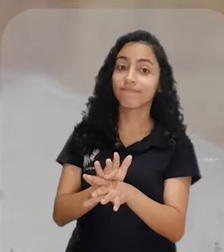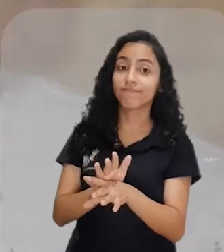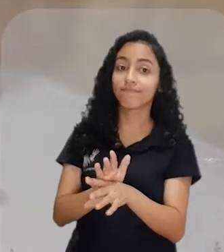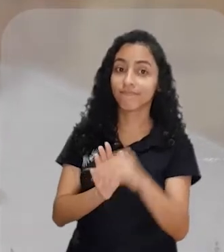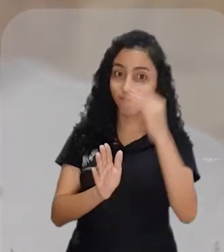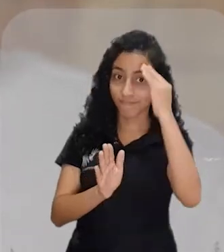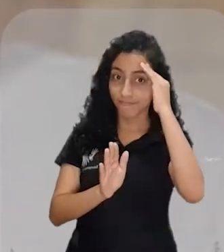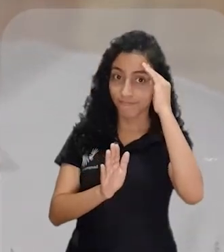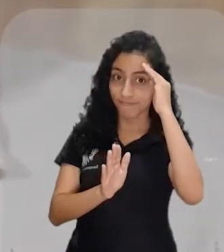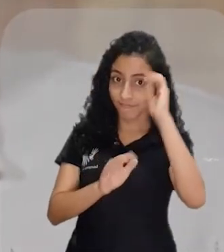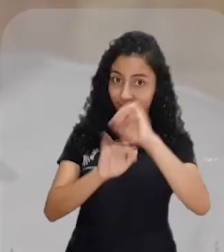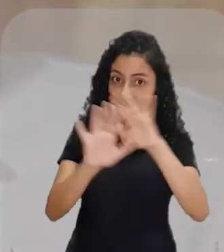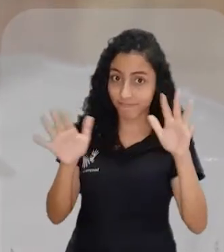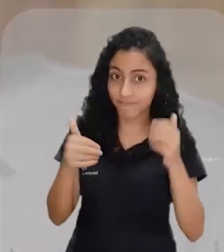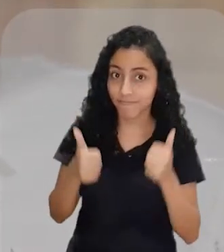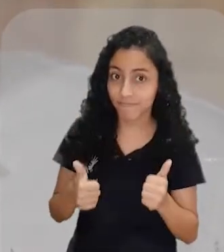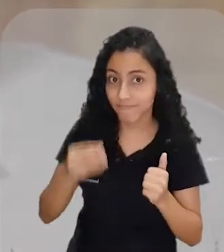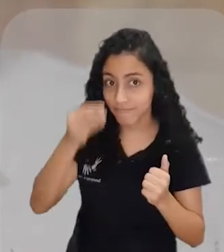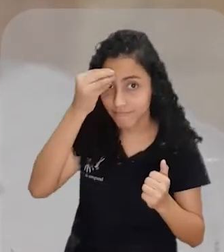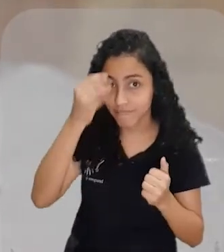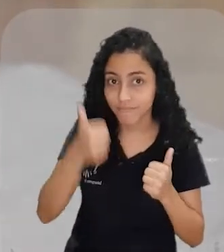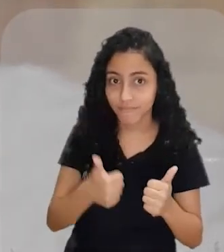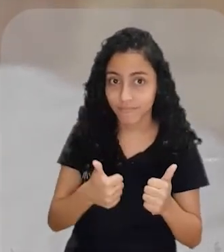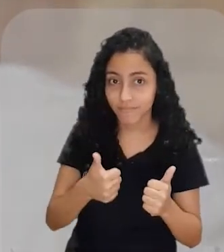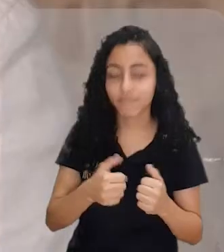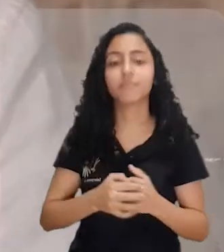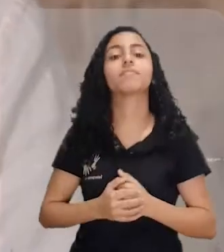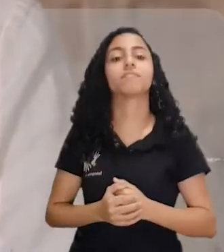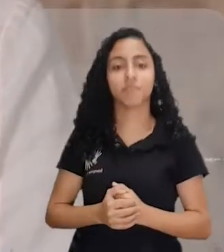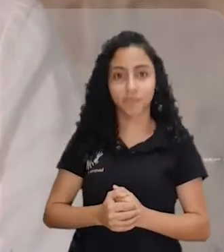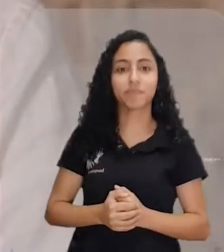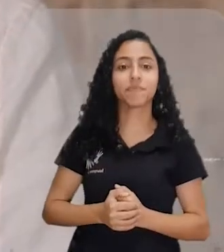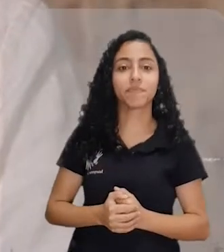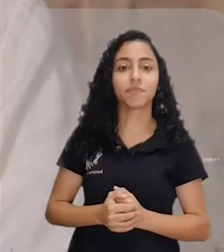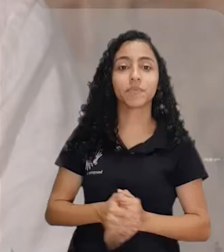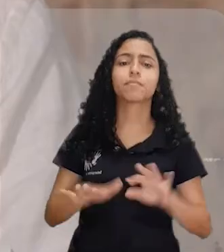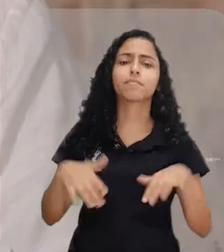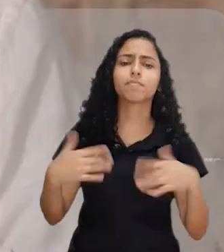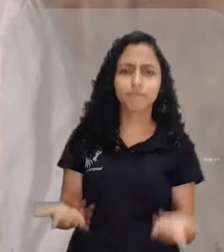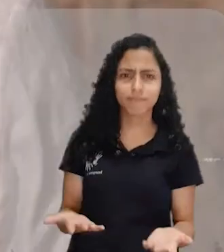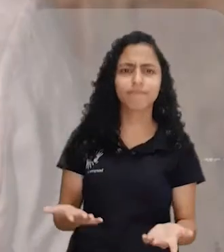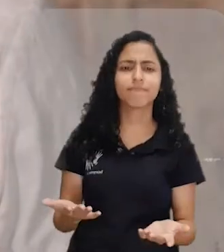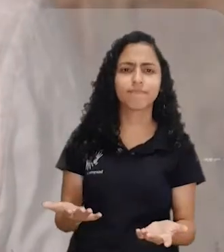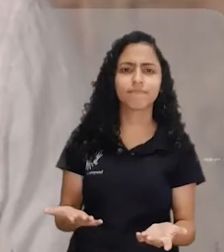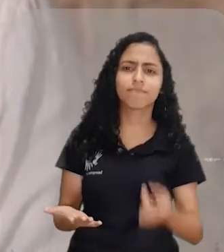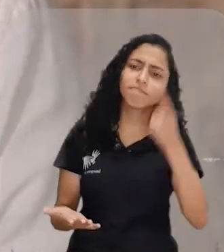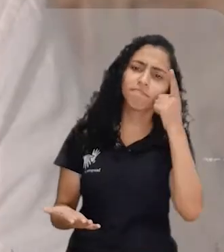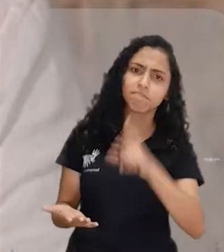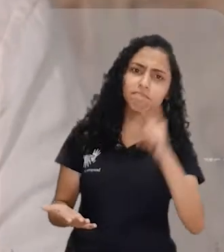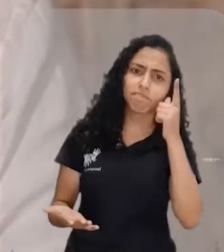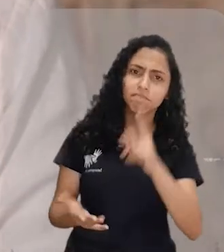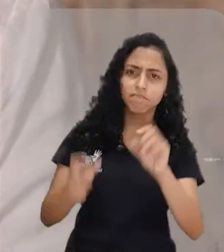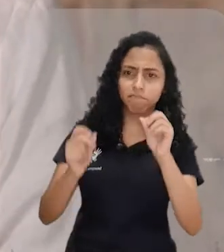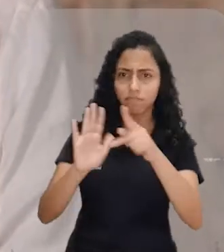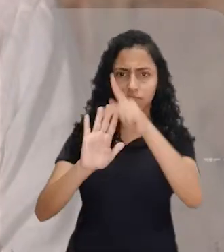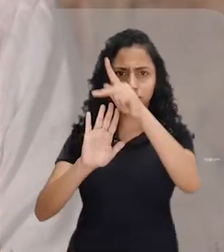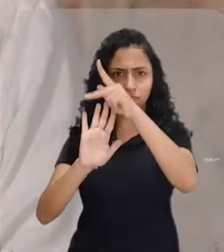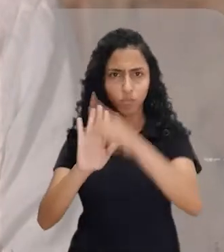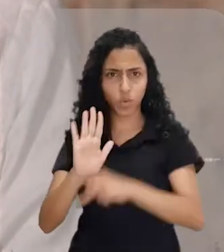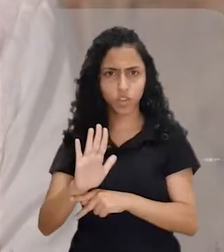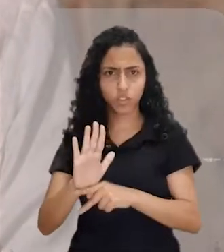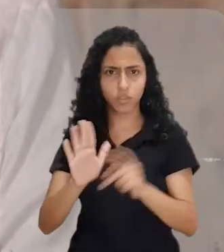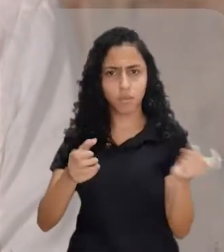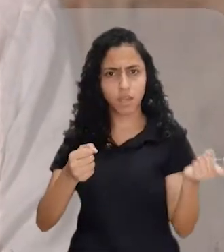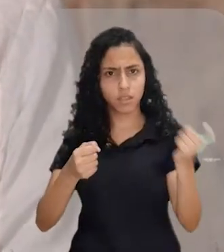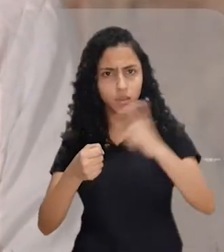entenda isso de maneira muito clara. Vamos em frente aqui. Bom, o que a gente ganha, então, né? O que a gente ganha quando a